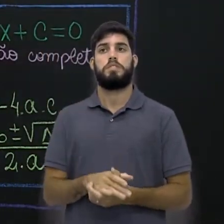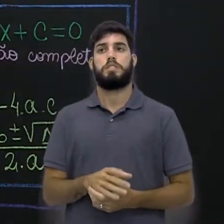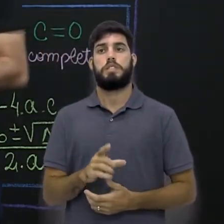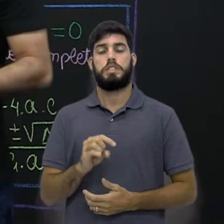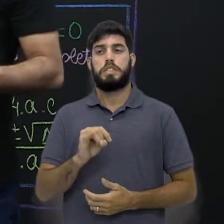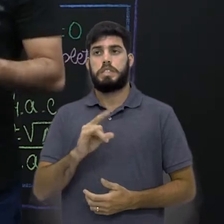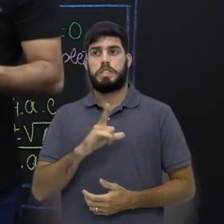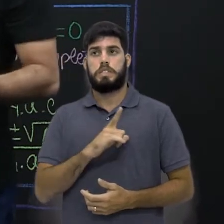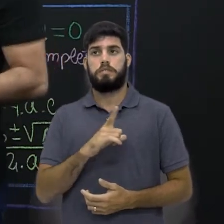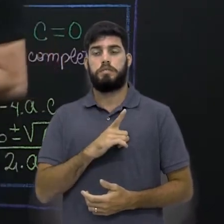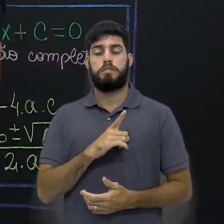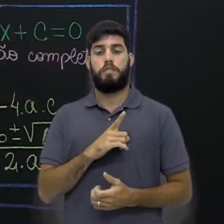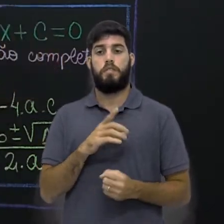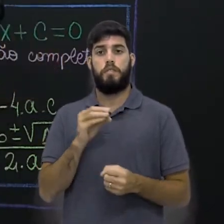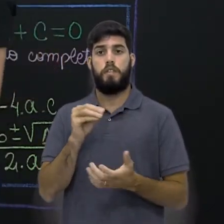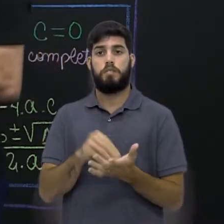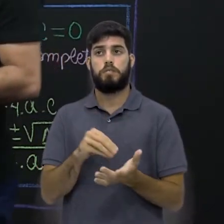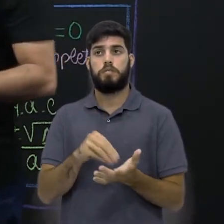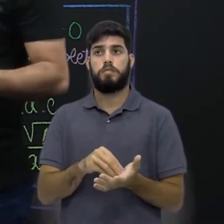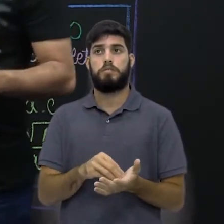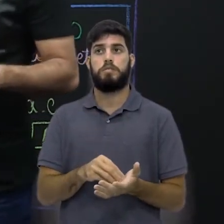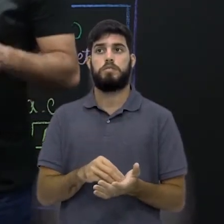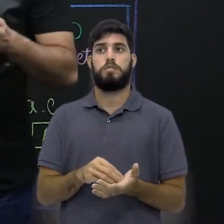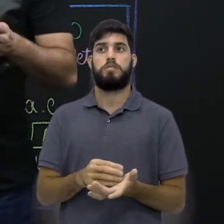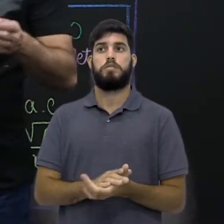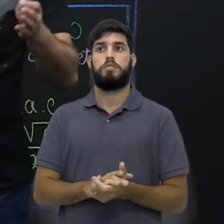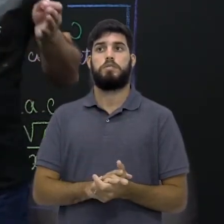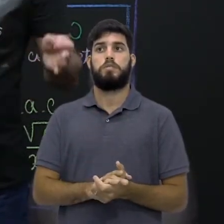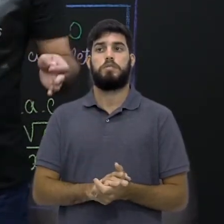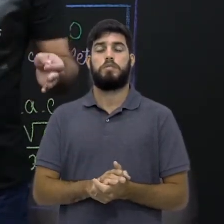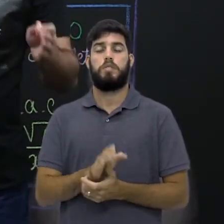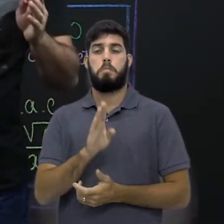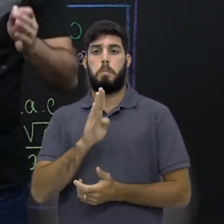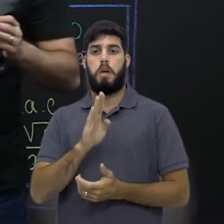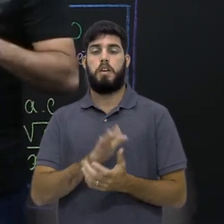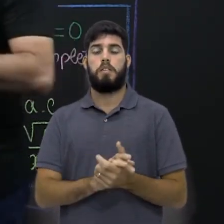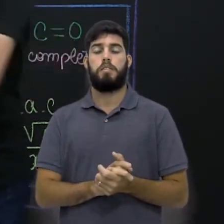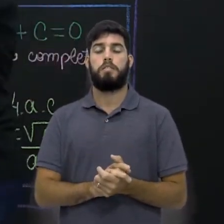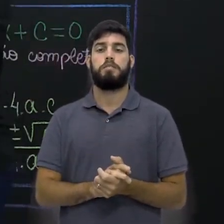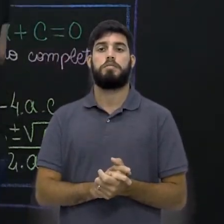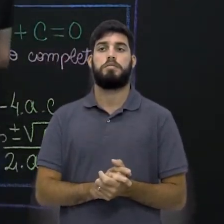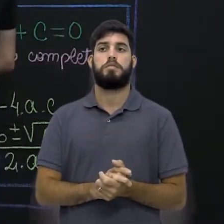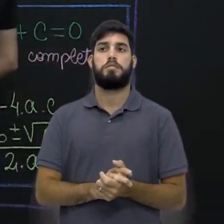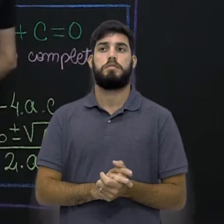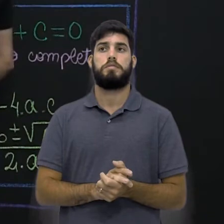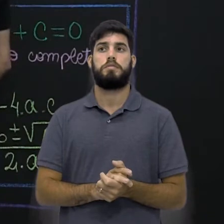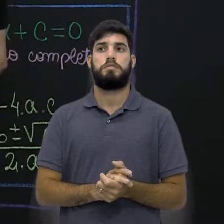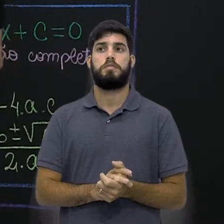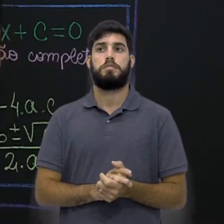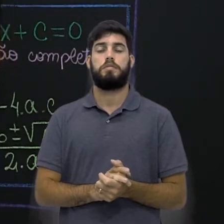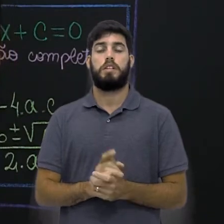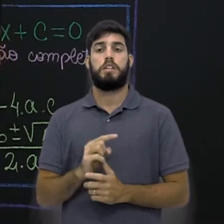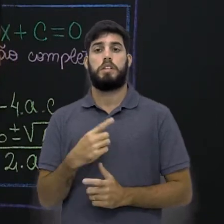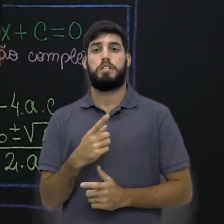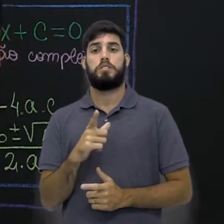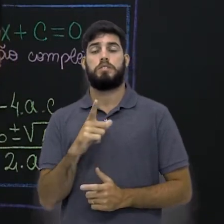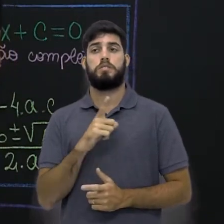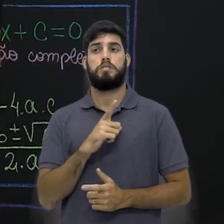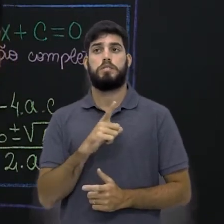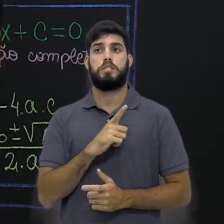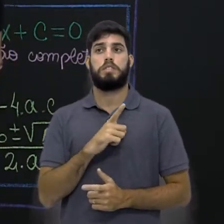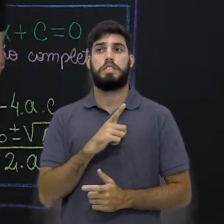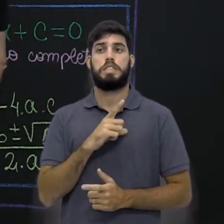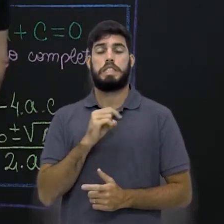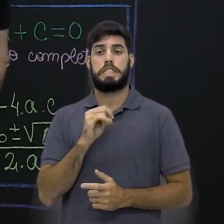equação de segundo grau incompleta, onde nos falta o termo do meio, tá? Nós temos o seguinte: quando